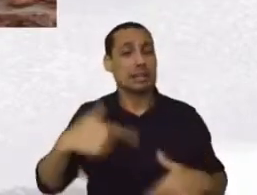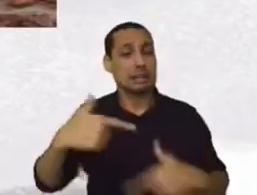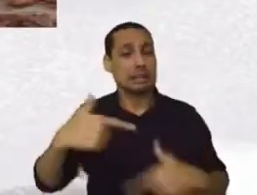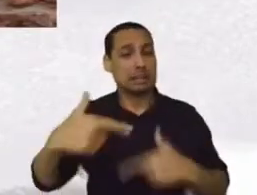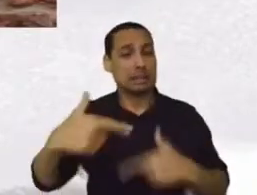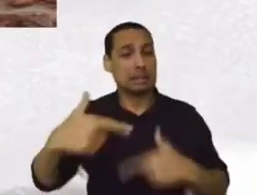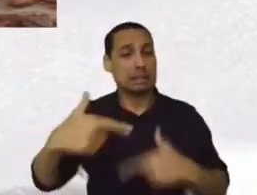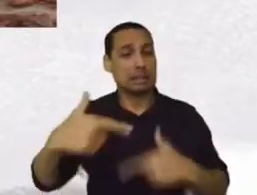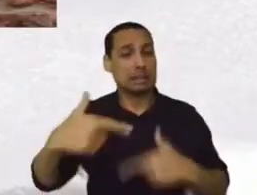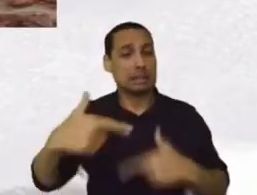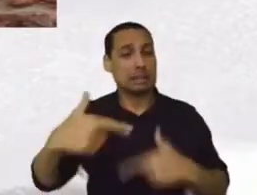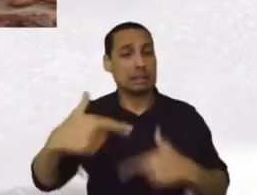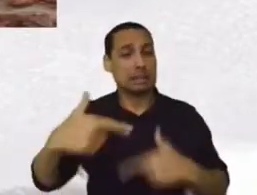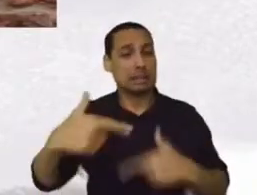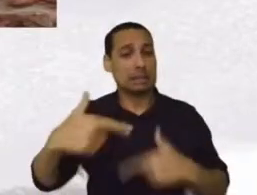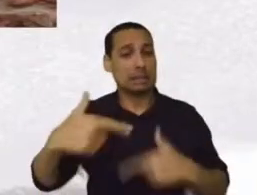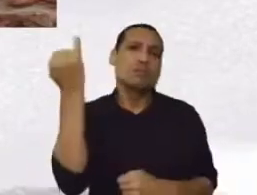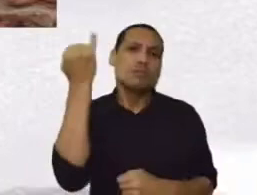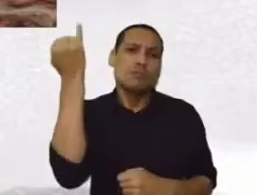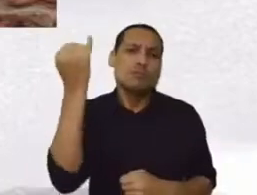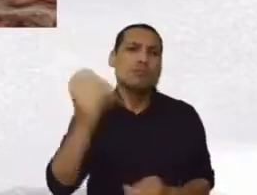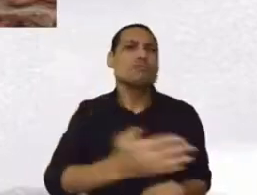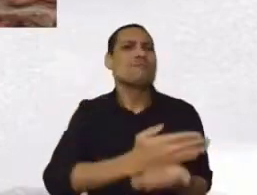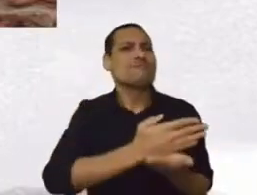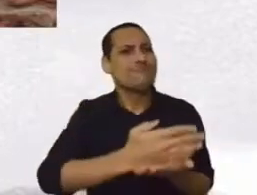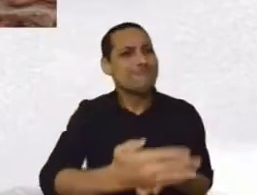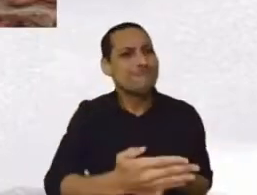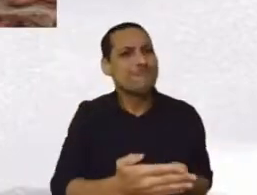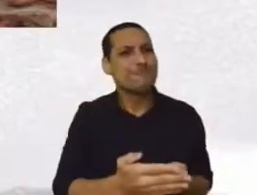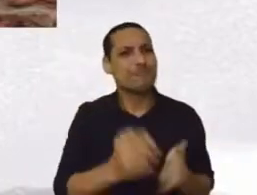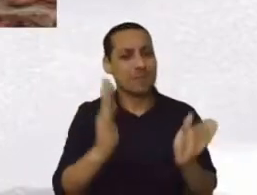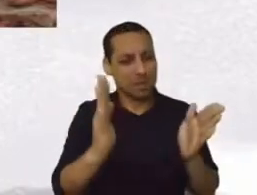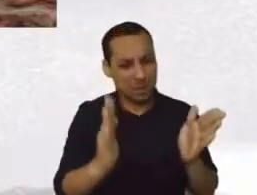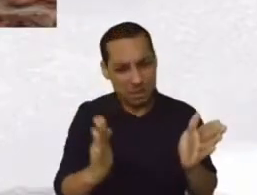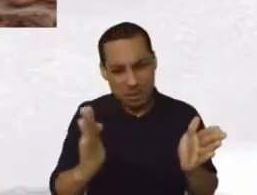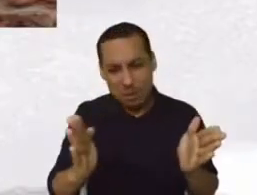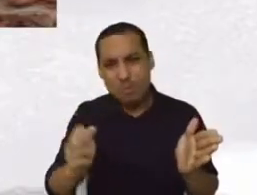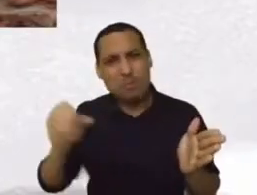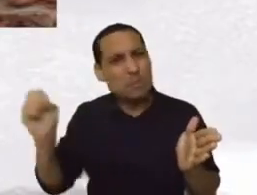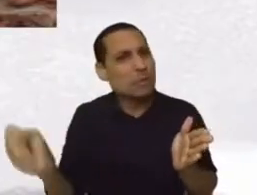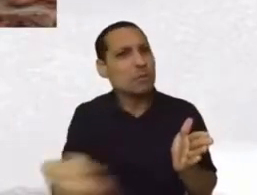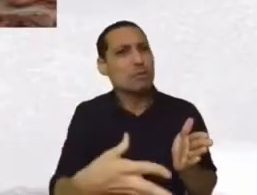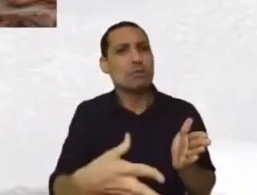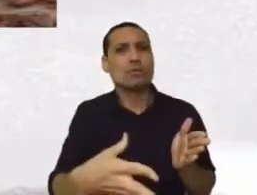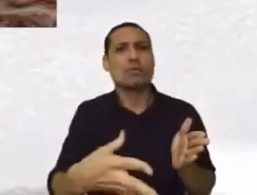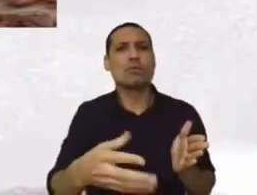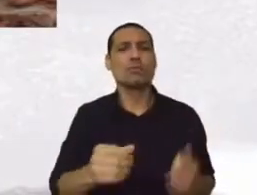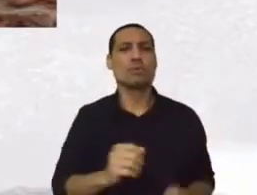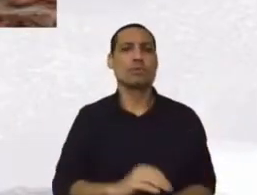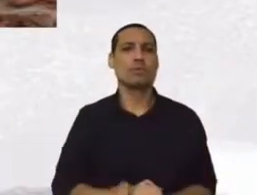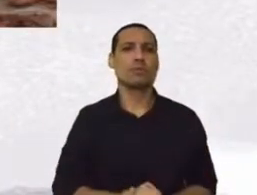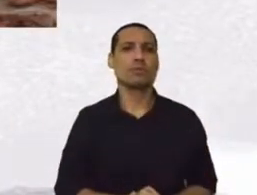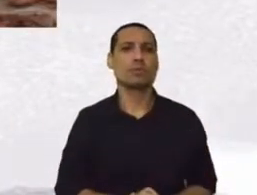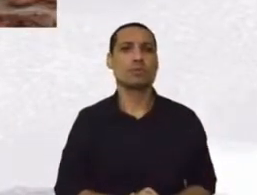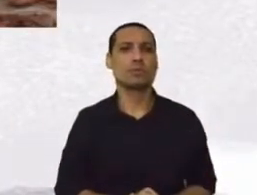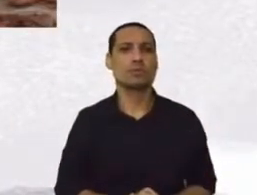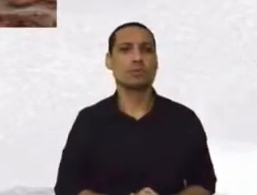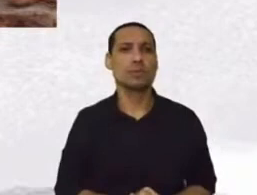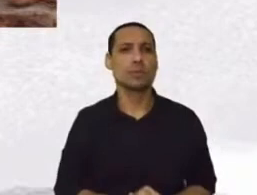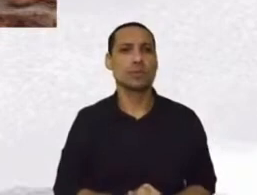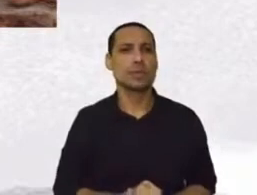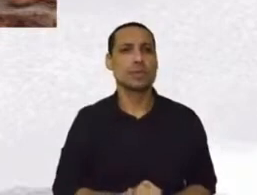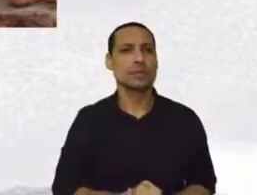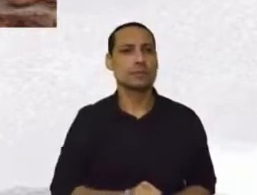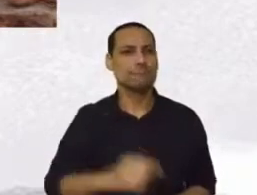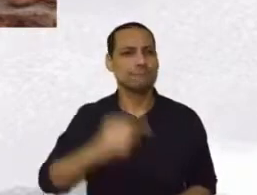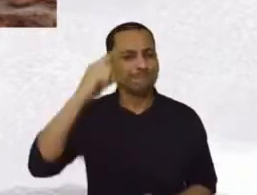que nós comecemos uma nova etapa no internacionalismo sindical. E eu não tenho dúvida que a Plenária Nacional da CUT vai